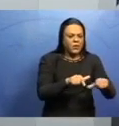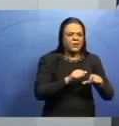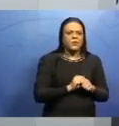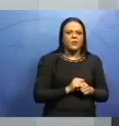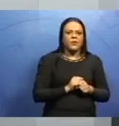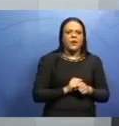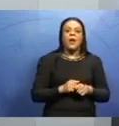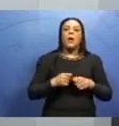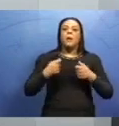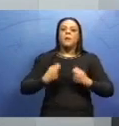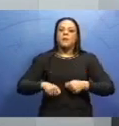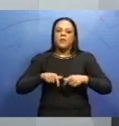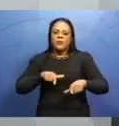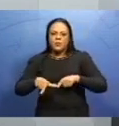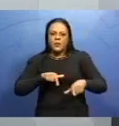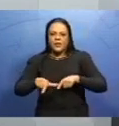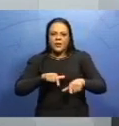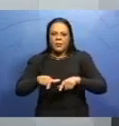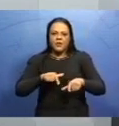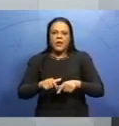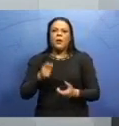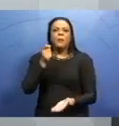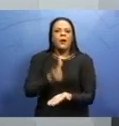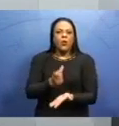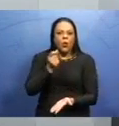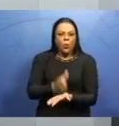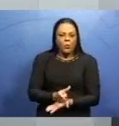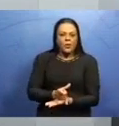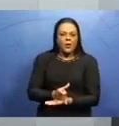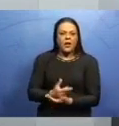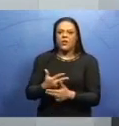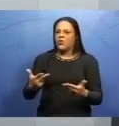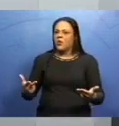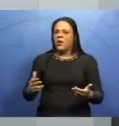trabalhar para ter as coisas. Não cai do céu, né?